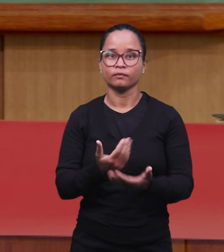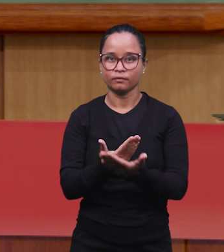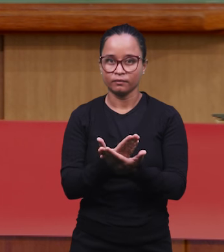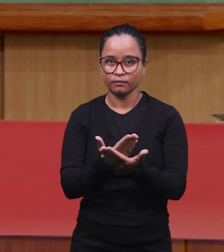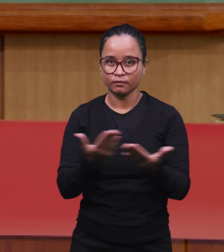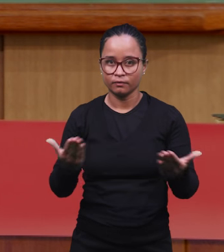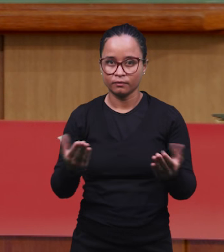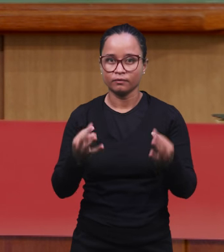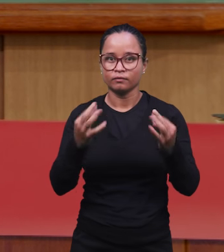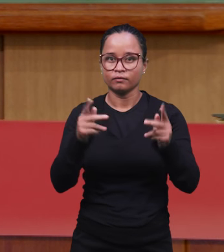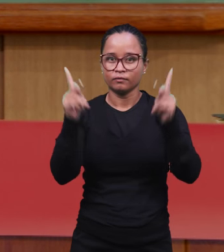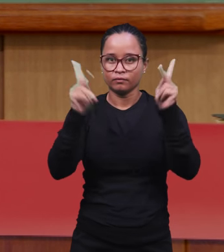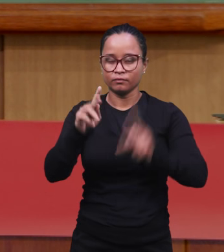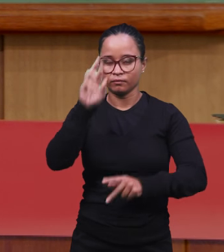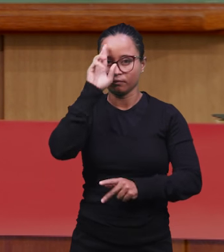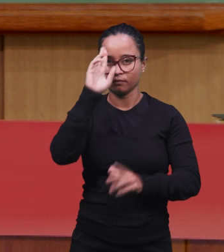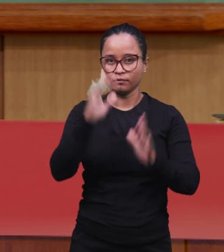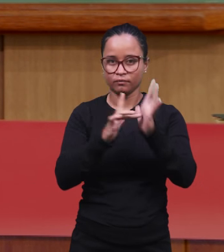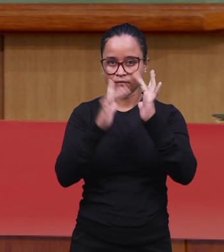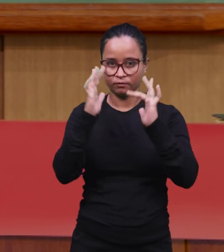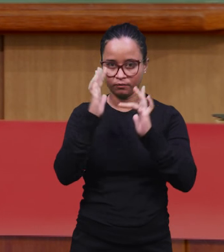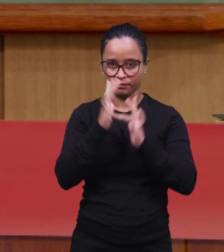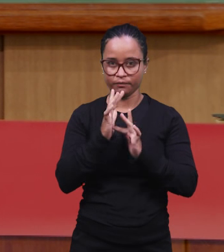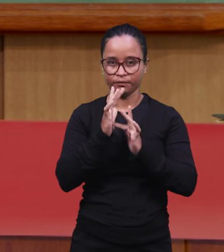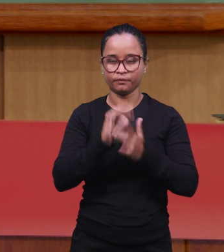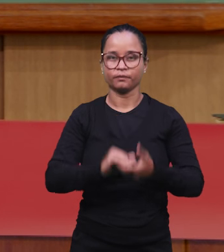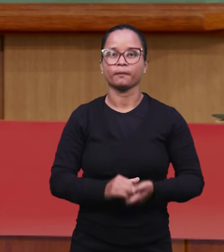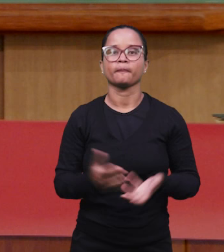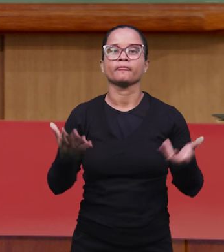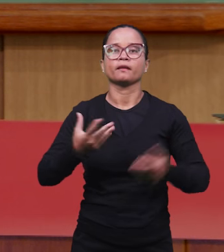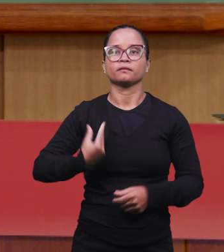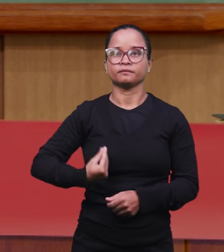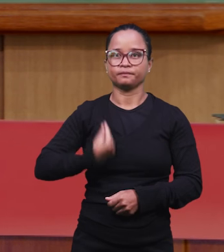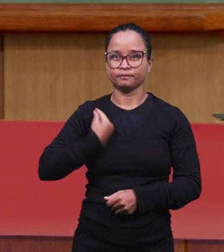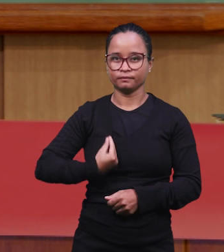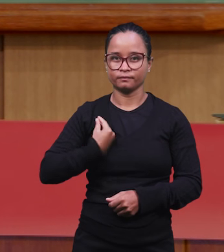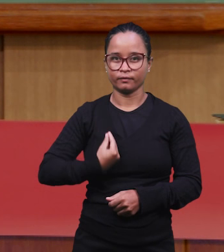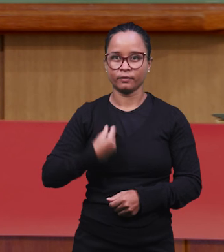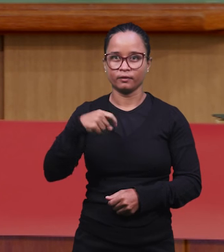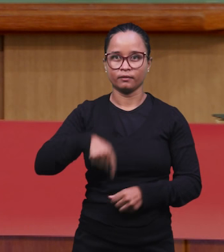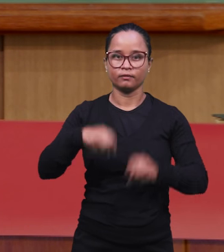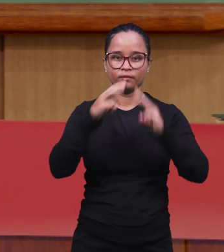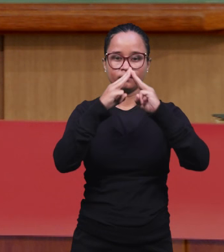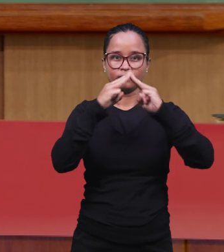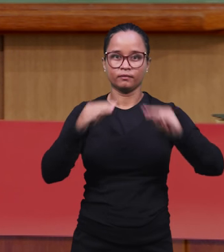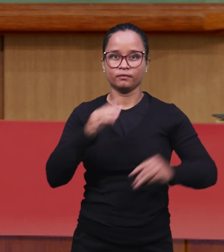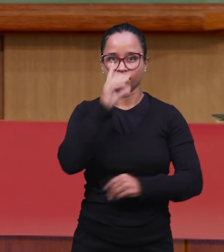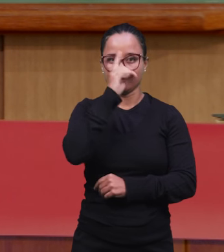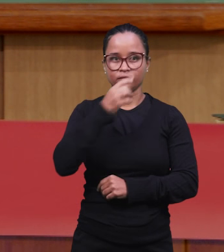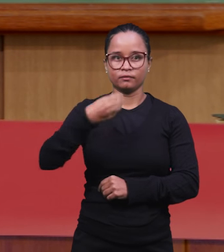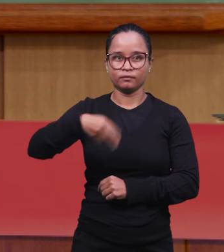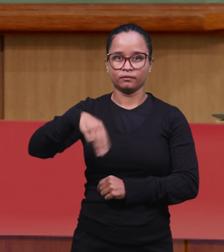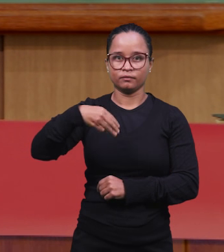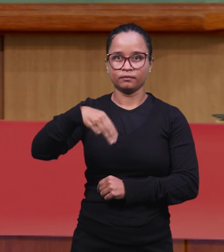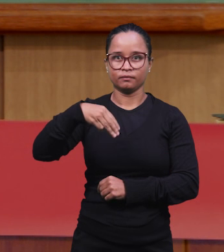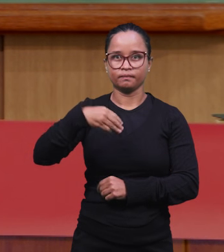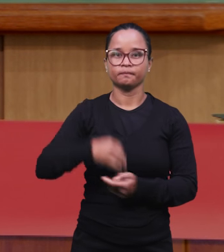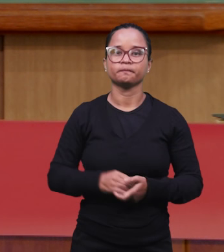Eu cumprimento a todos com a paz do Senhor Jesus. Estamos aqui no Manaim de Domingos